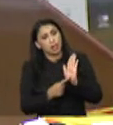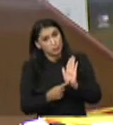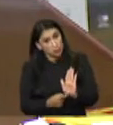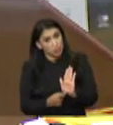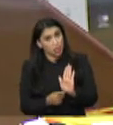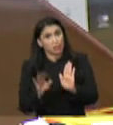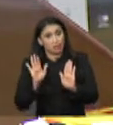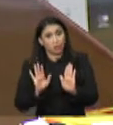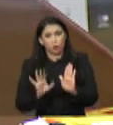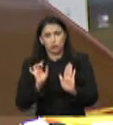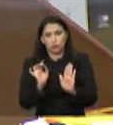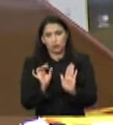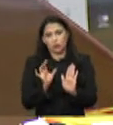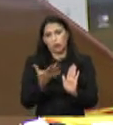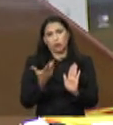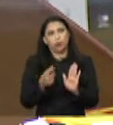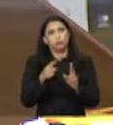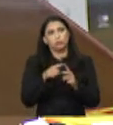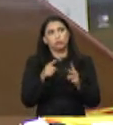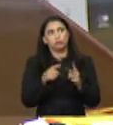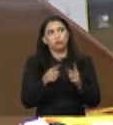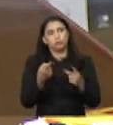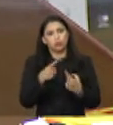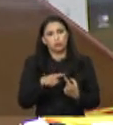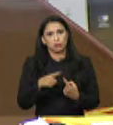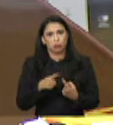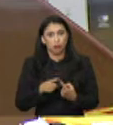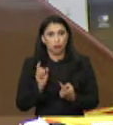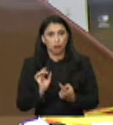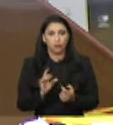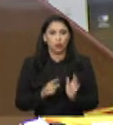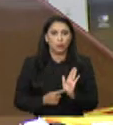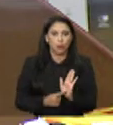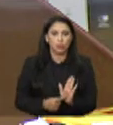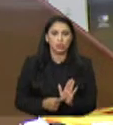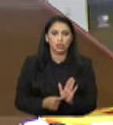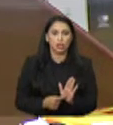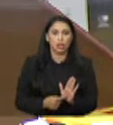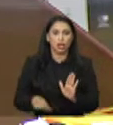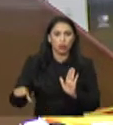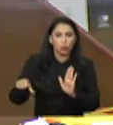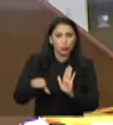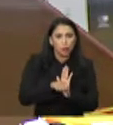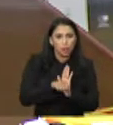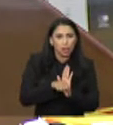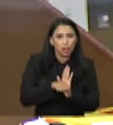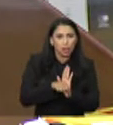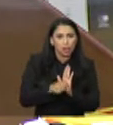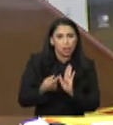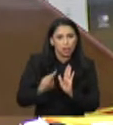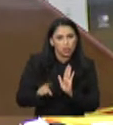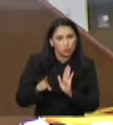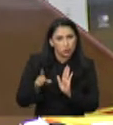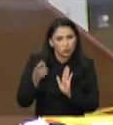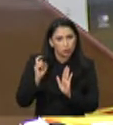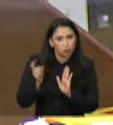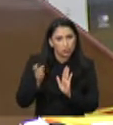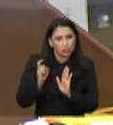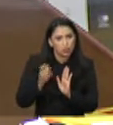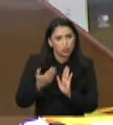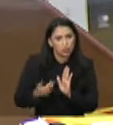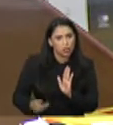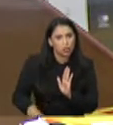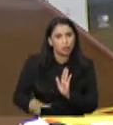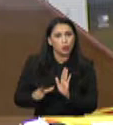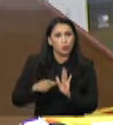não se trata de justa os dois regimes nem de afirmar a improbidade e quem